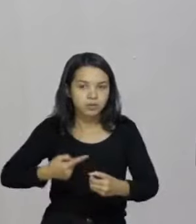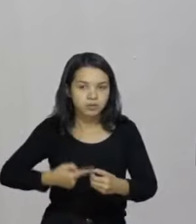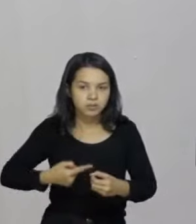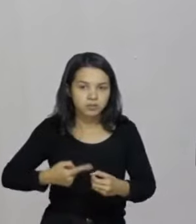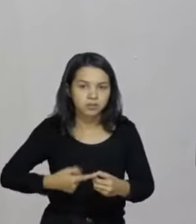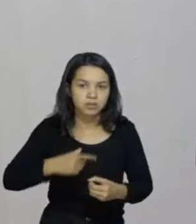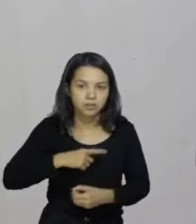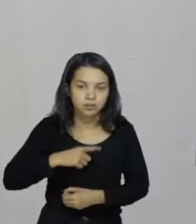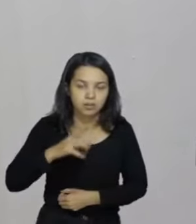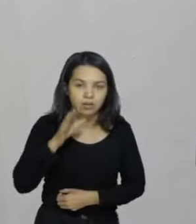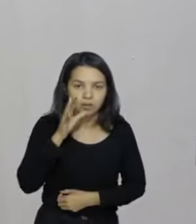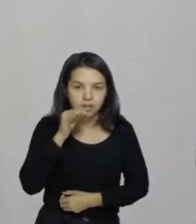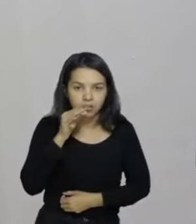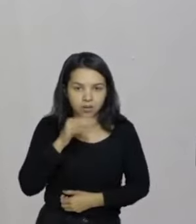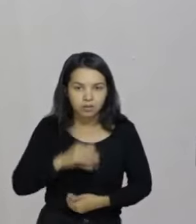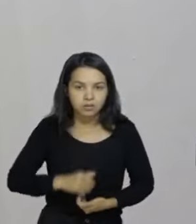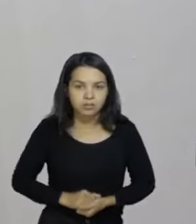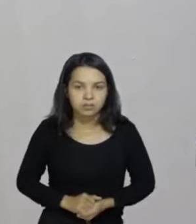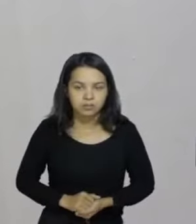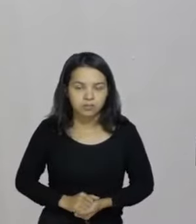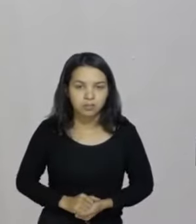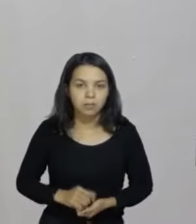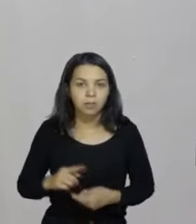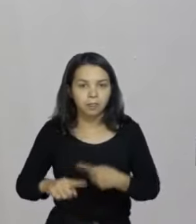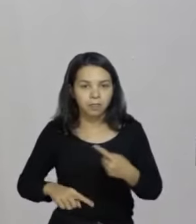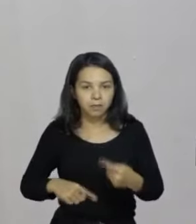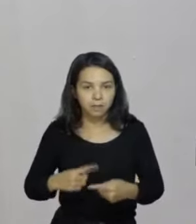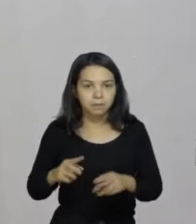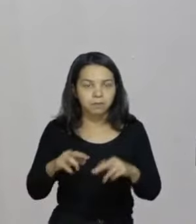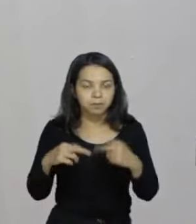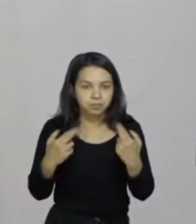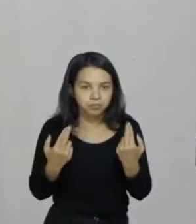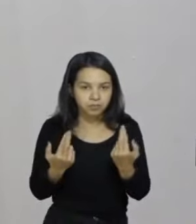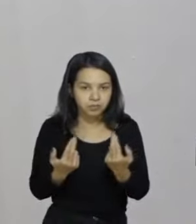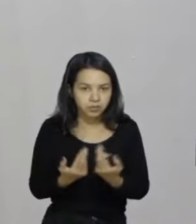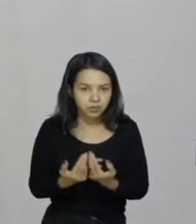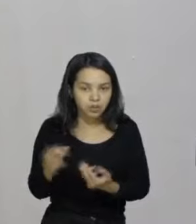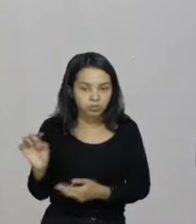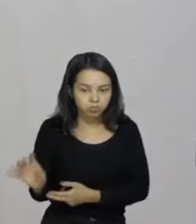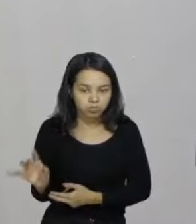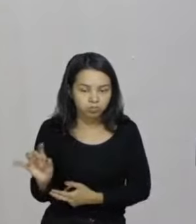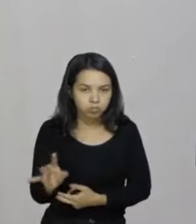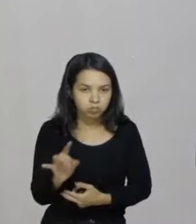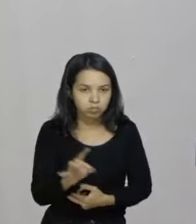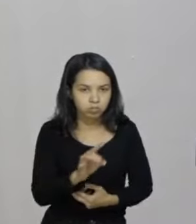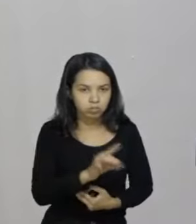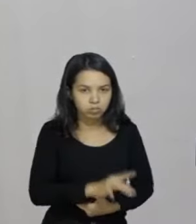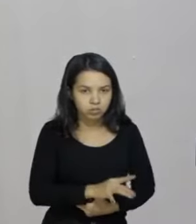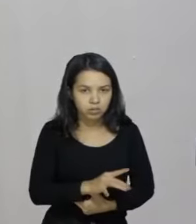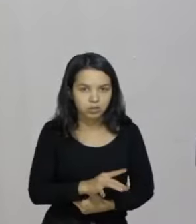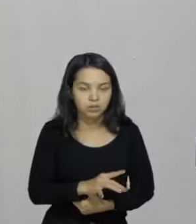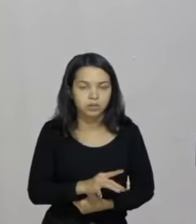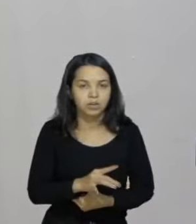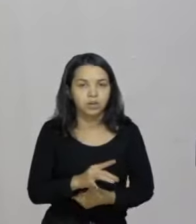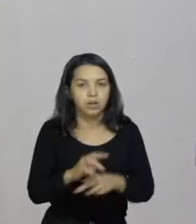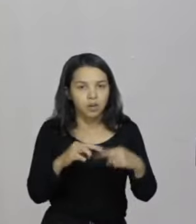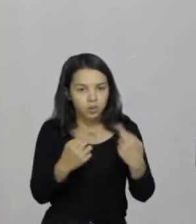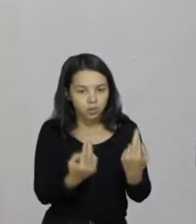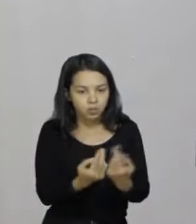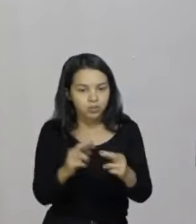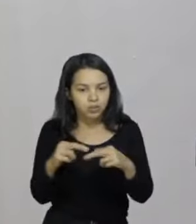casando depois reúne-se individualmente com cada Prefeito